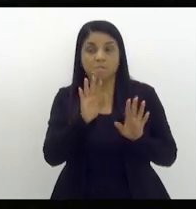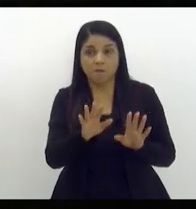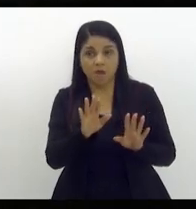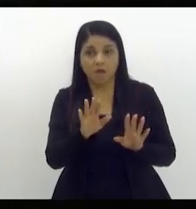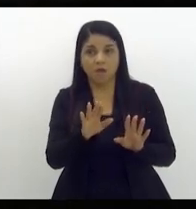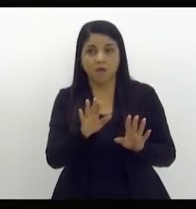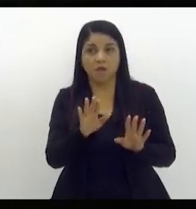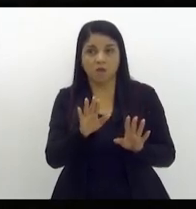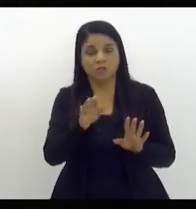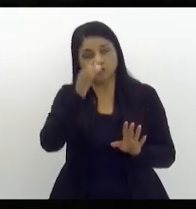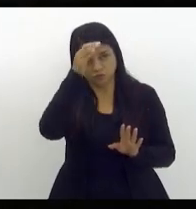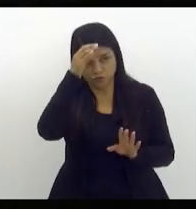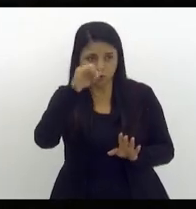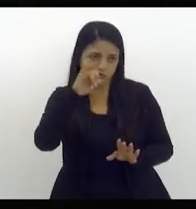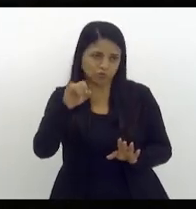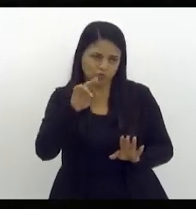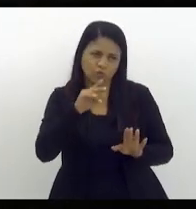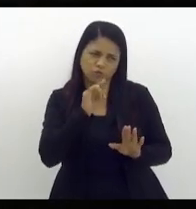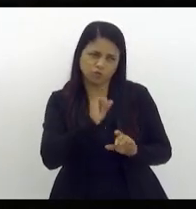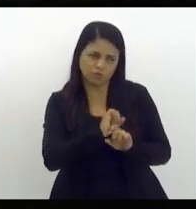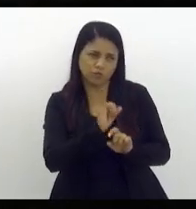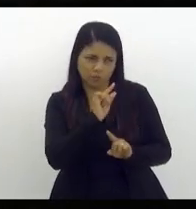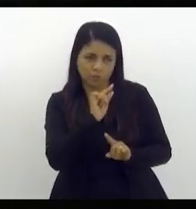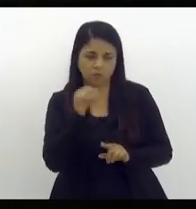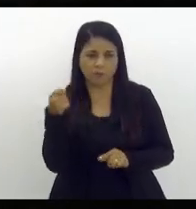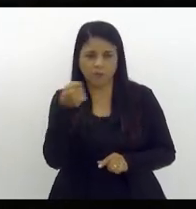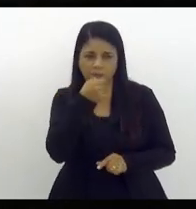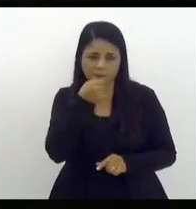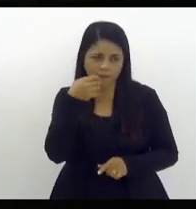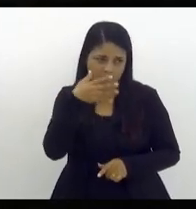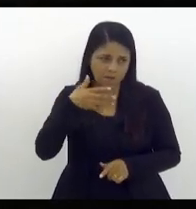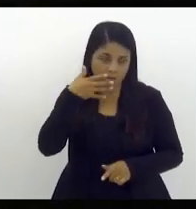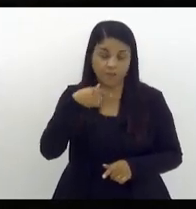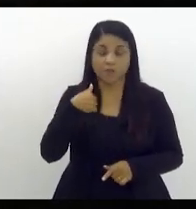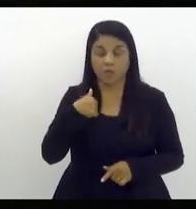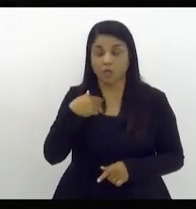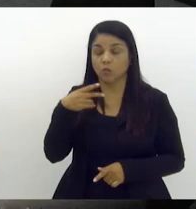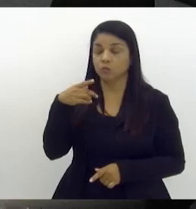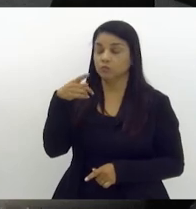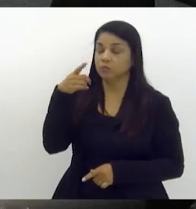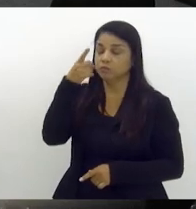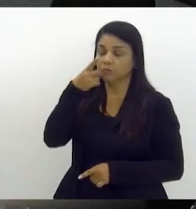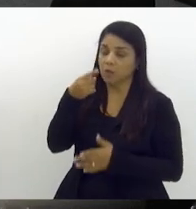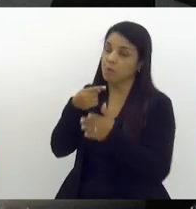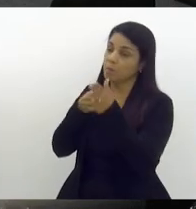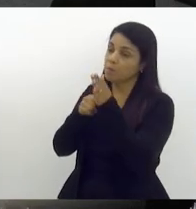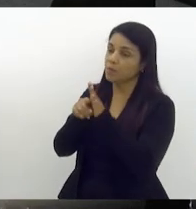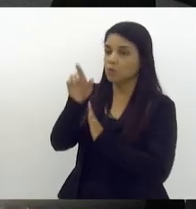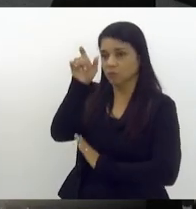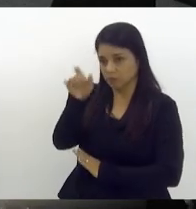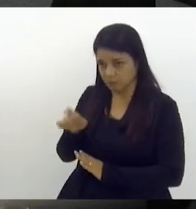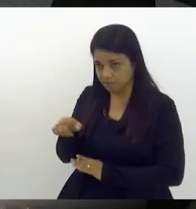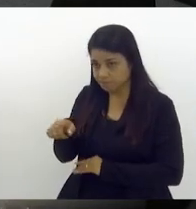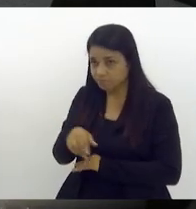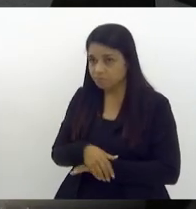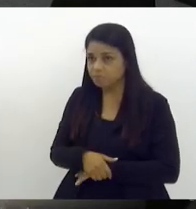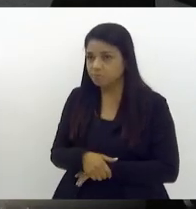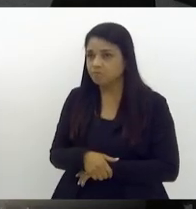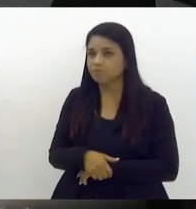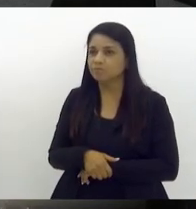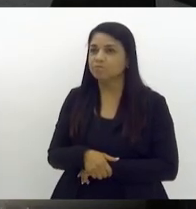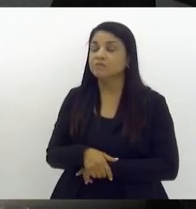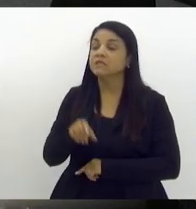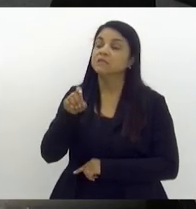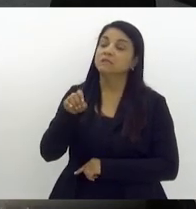Só um momento, Tia Ju, a parte, por favor. Deputada, eu só faço uma pergunta a Vossa Excelência. Se